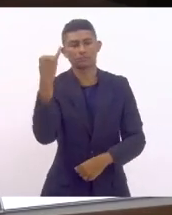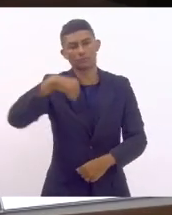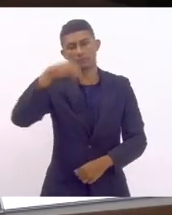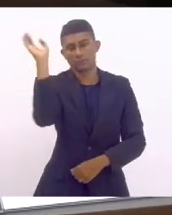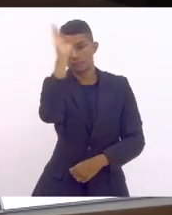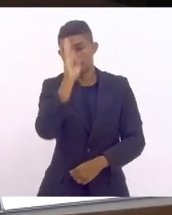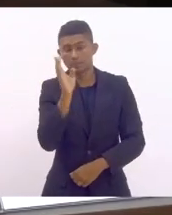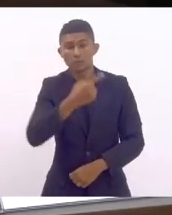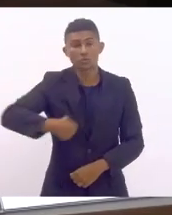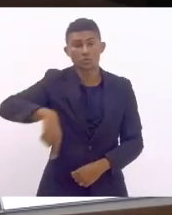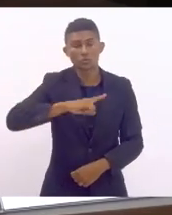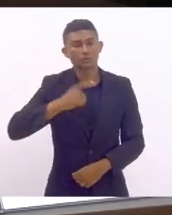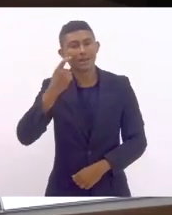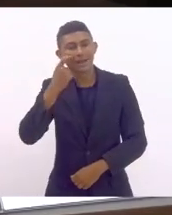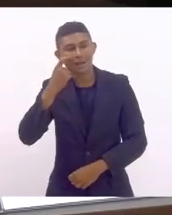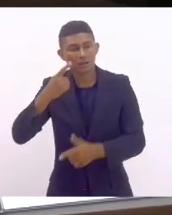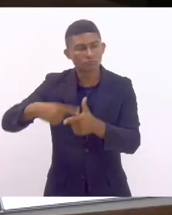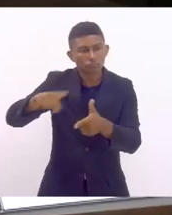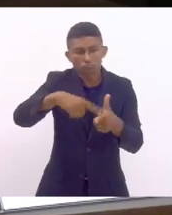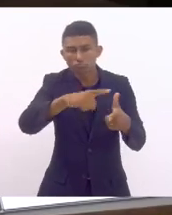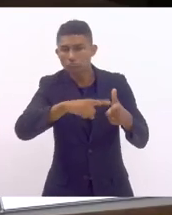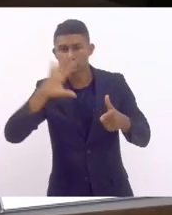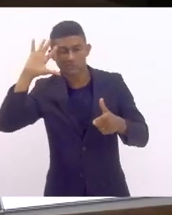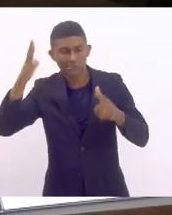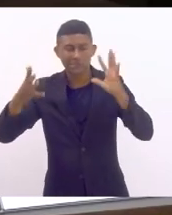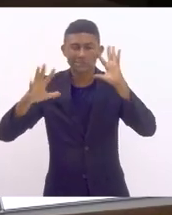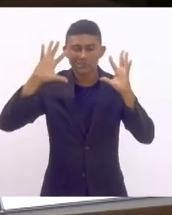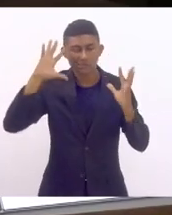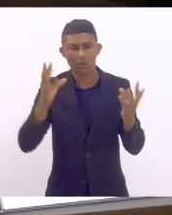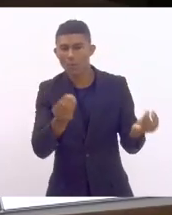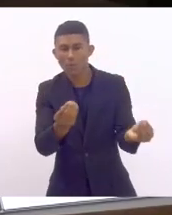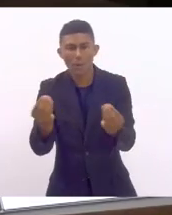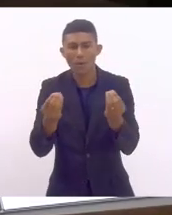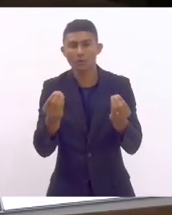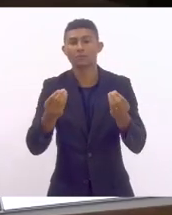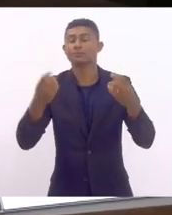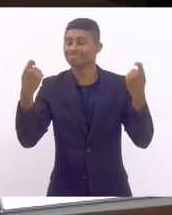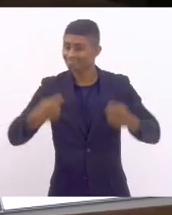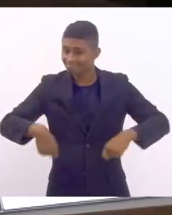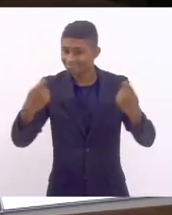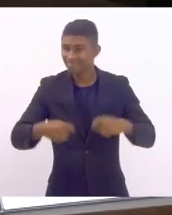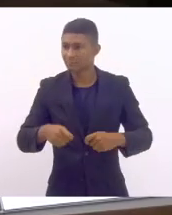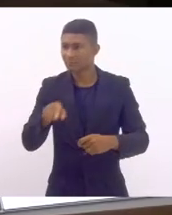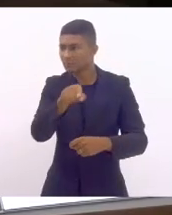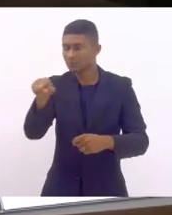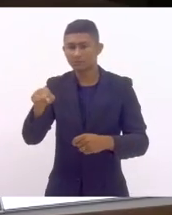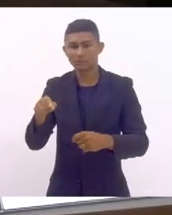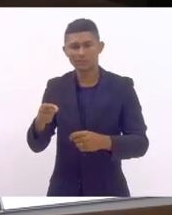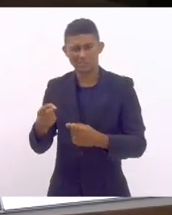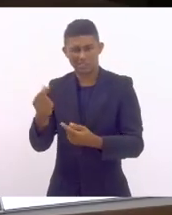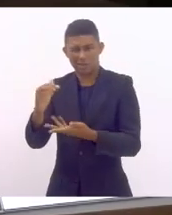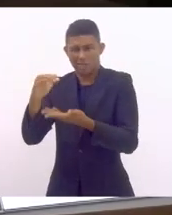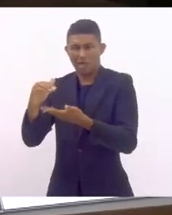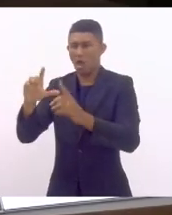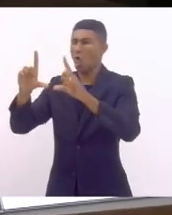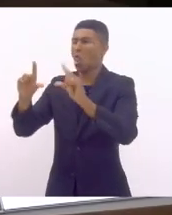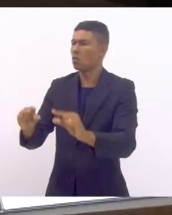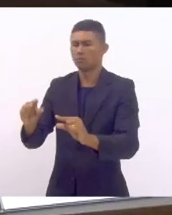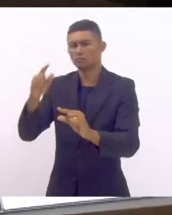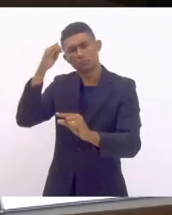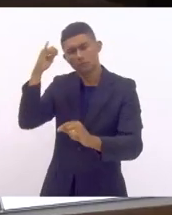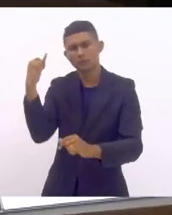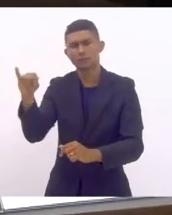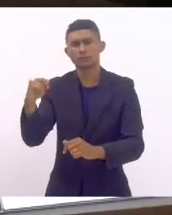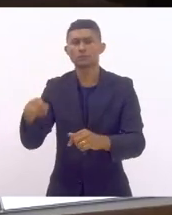soluções imediatas sem são necessárias né Nós precisamos reverter os corpos precisamos que o governo correr Coloca